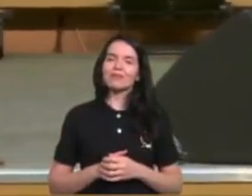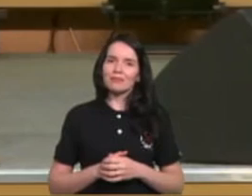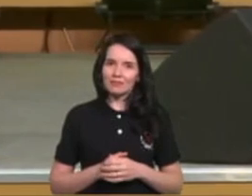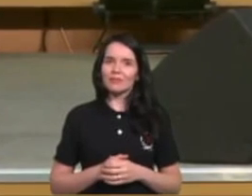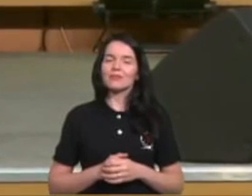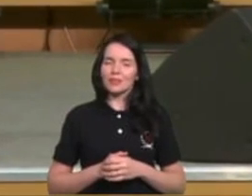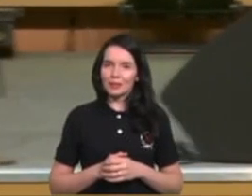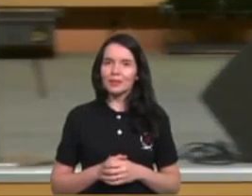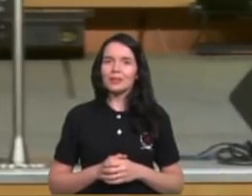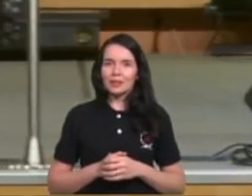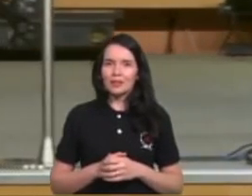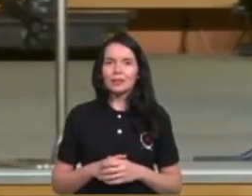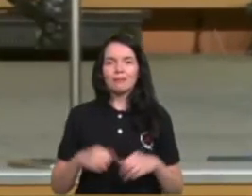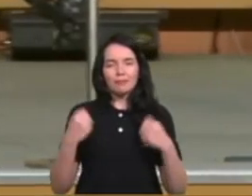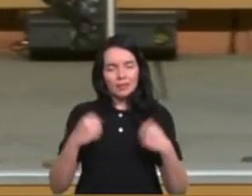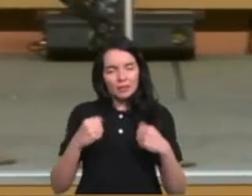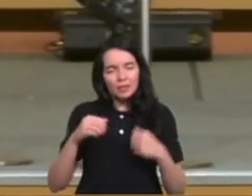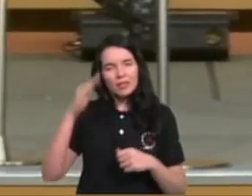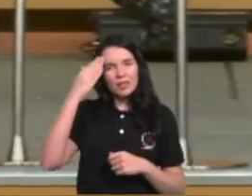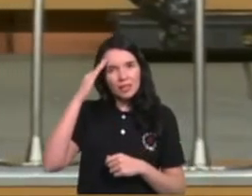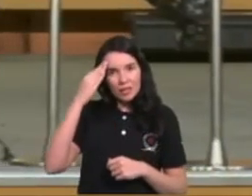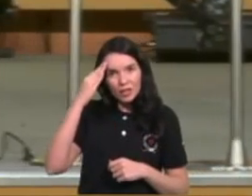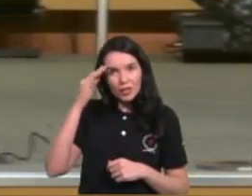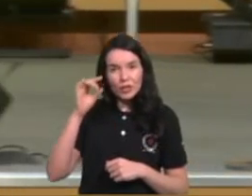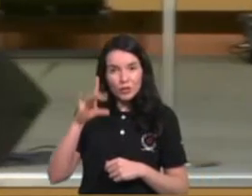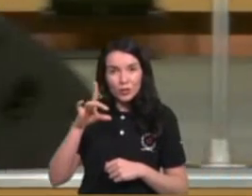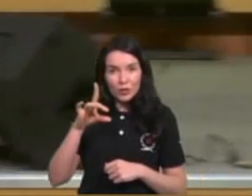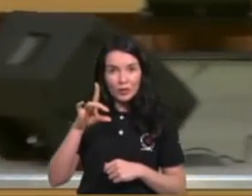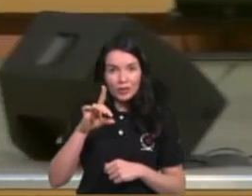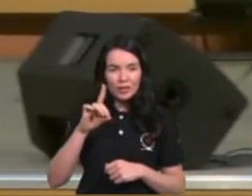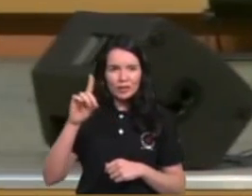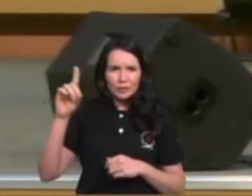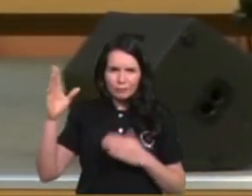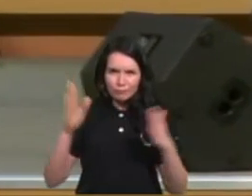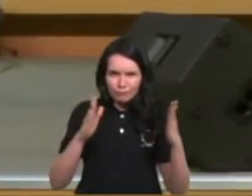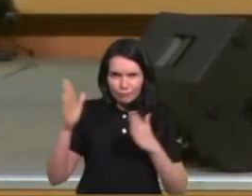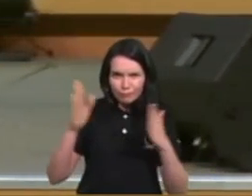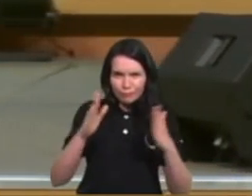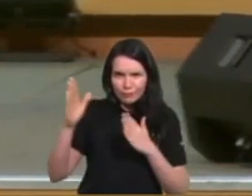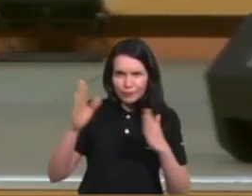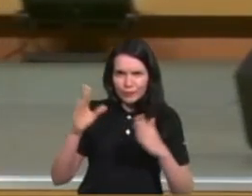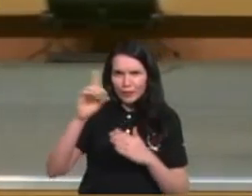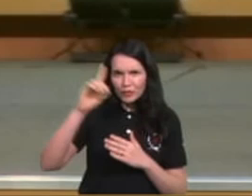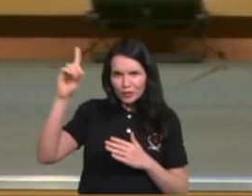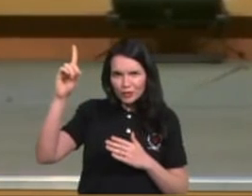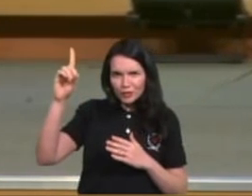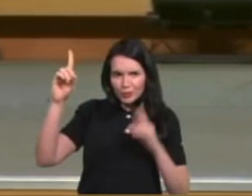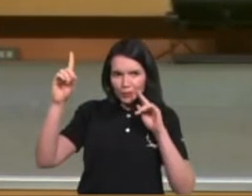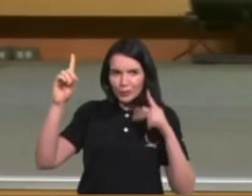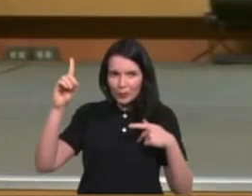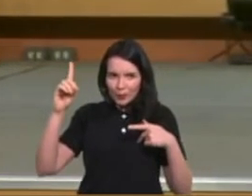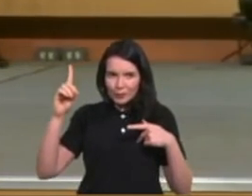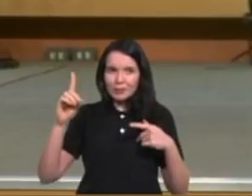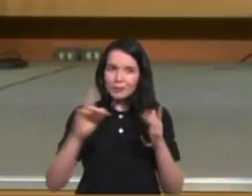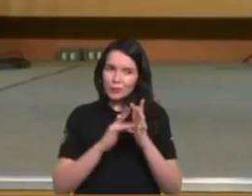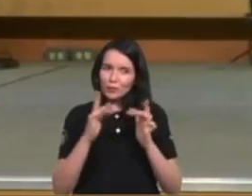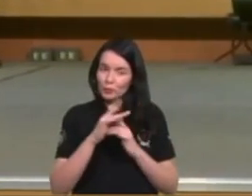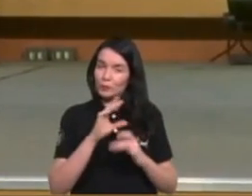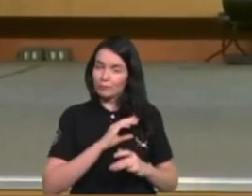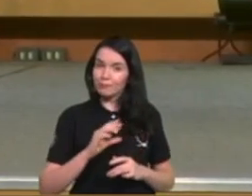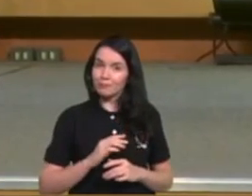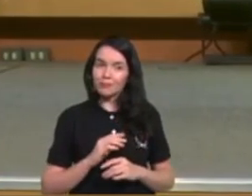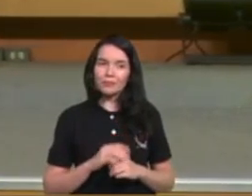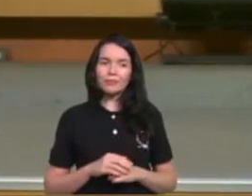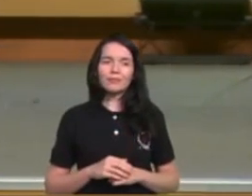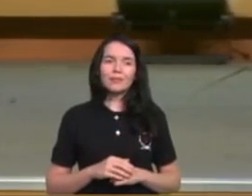e o que você precisa entender é que só existe um mediador entre Deus eo homem o nome dele é Jesus Cristo Primeira Timóteo